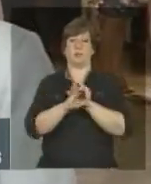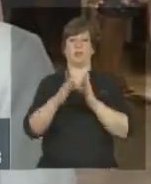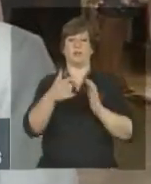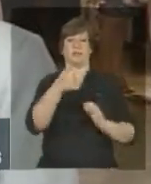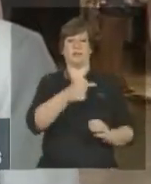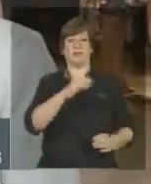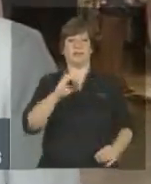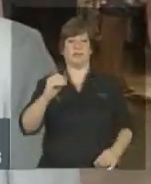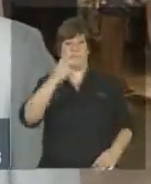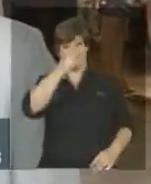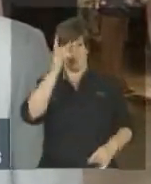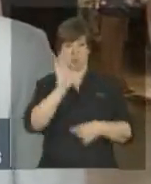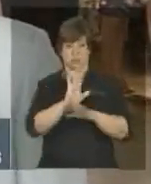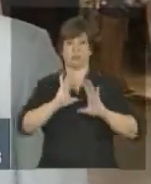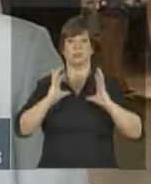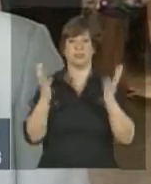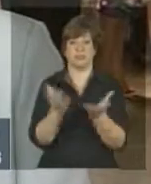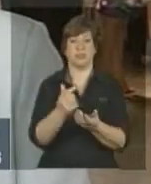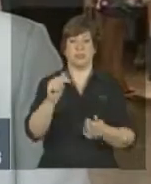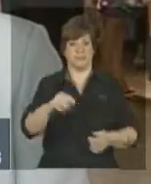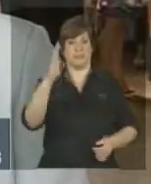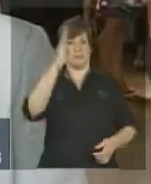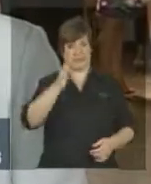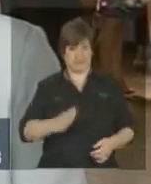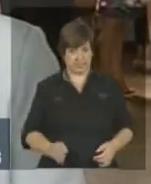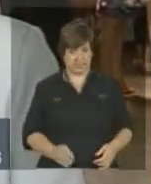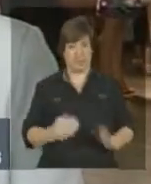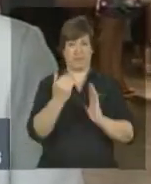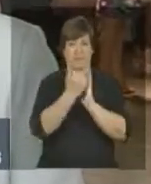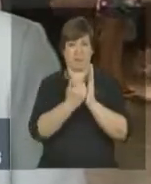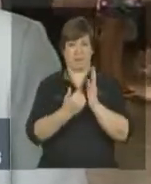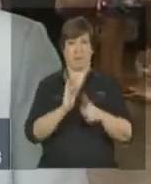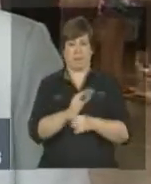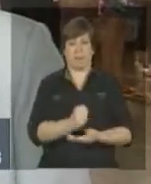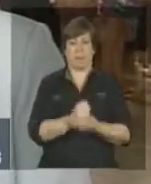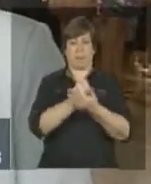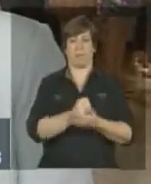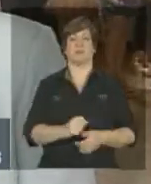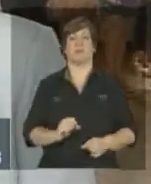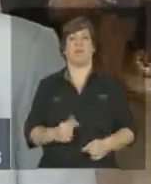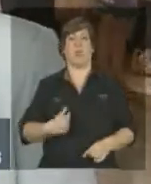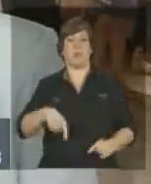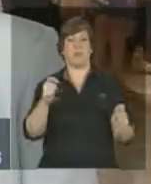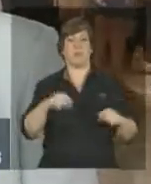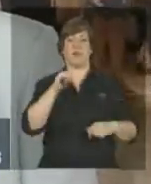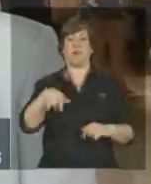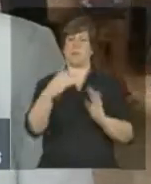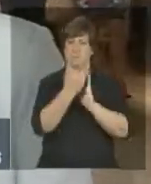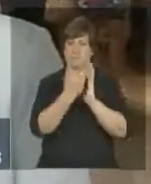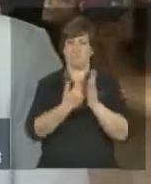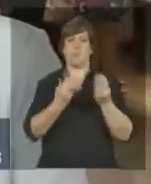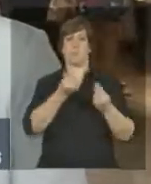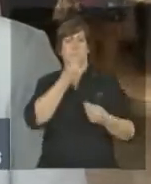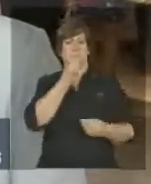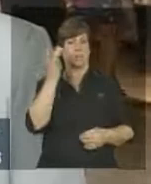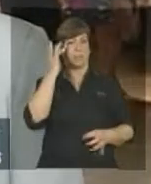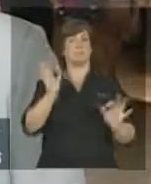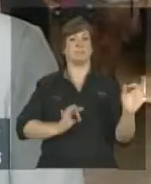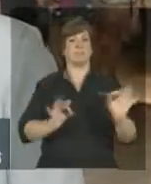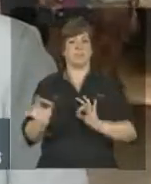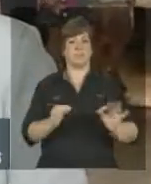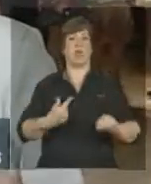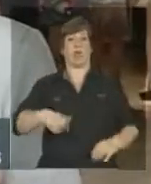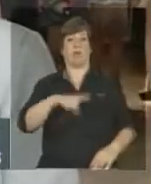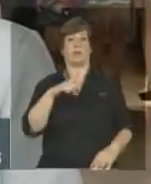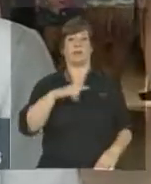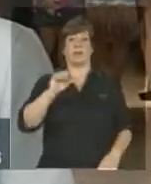700 pessoas protegidas no Brasil, no programa de proteção. Nós podemos dizer que é um programa bem estruturado,